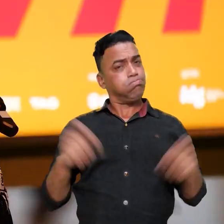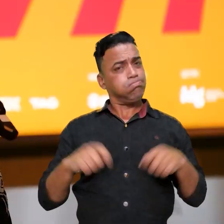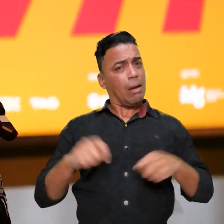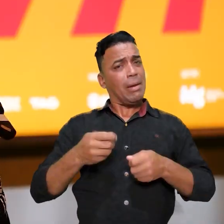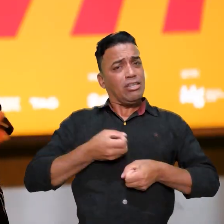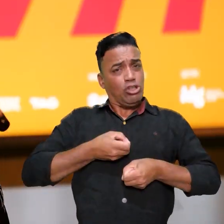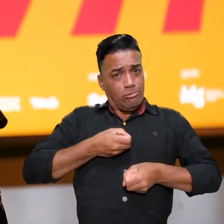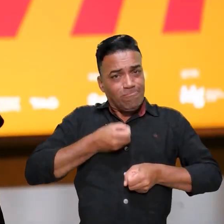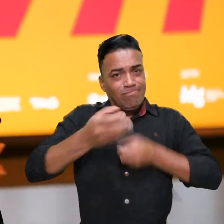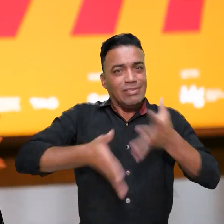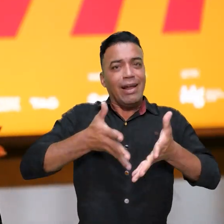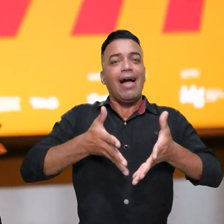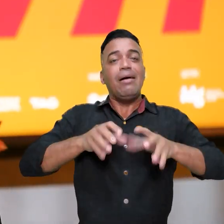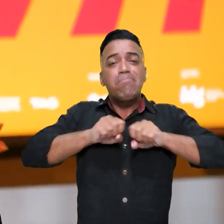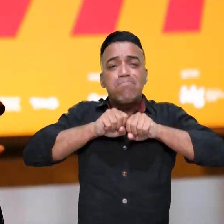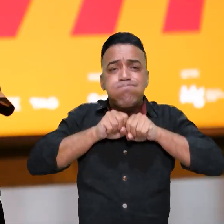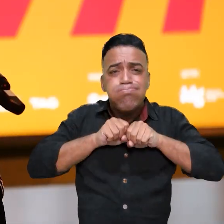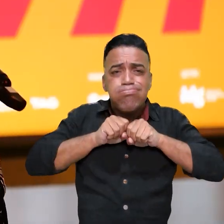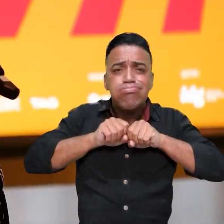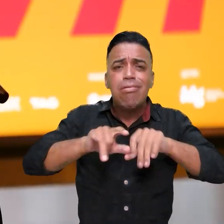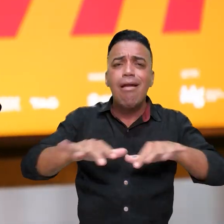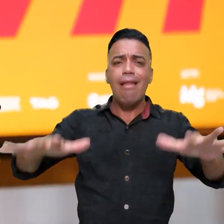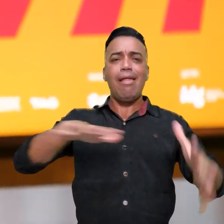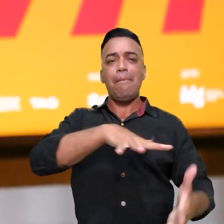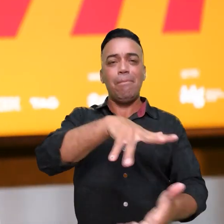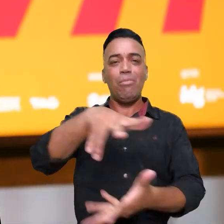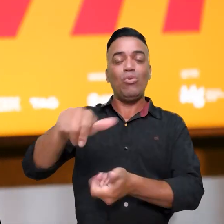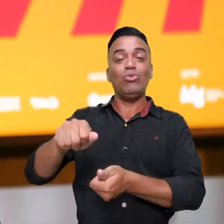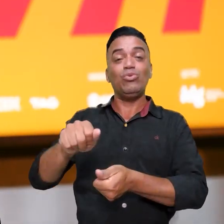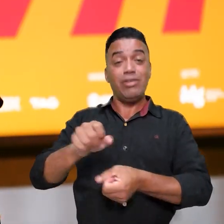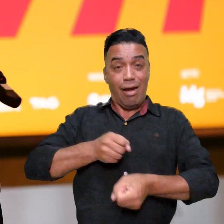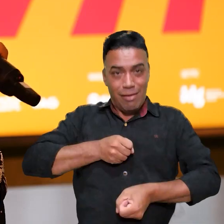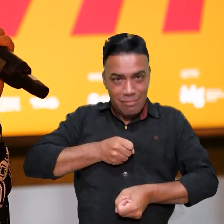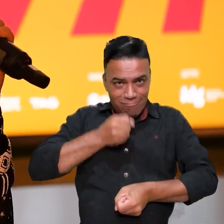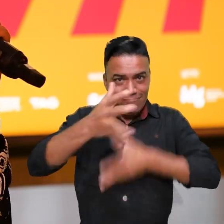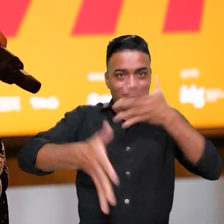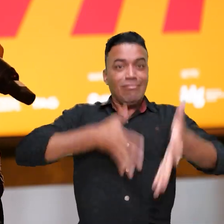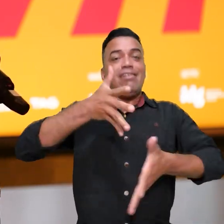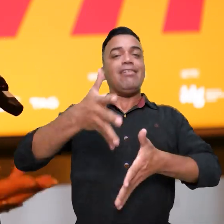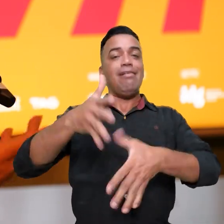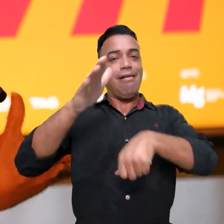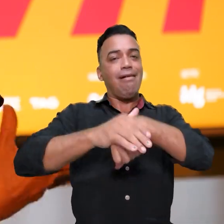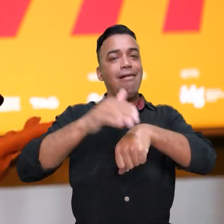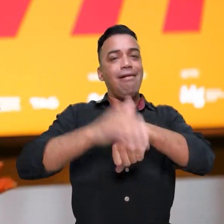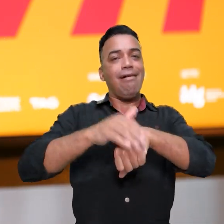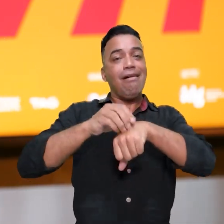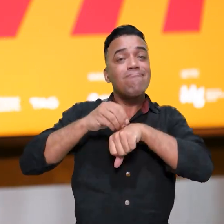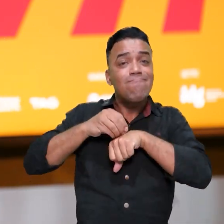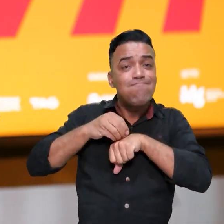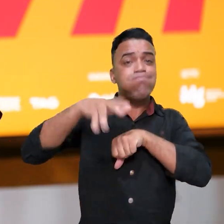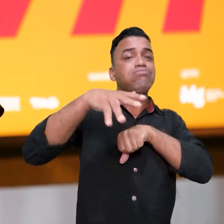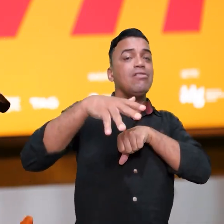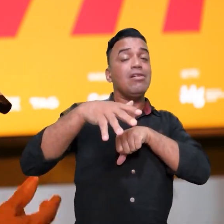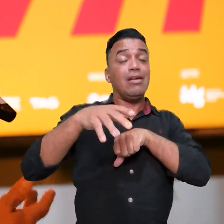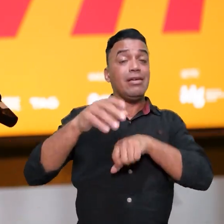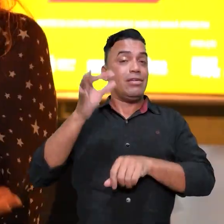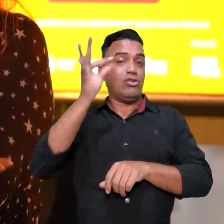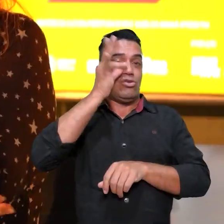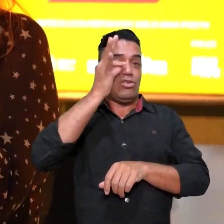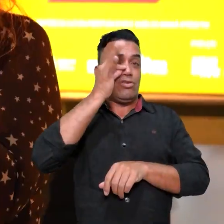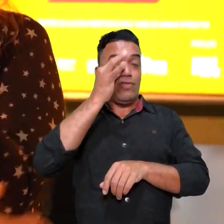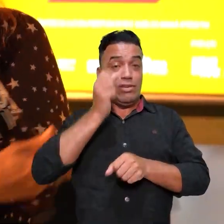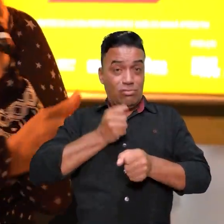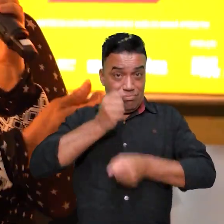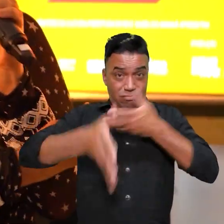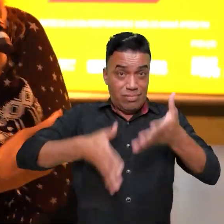de entregar isso ao mundo, que é a sua voz, que é a voz que ela nos entregou e que